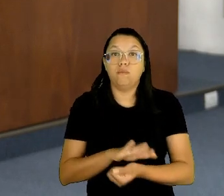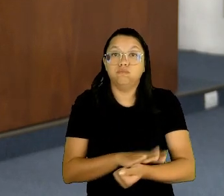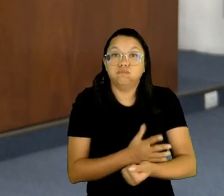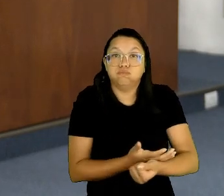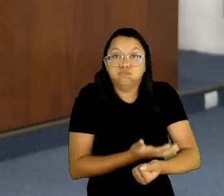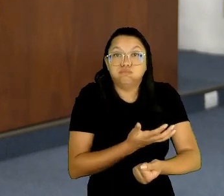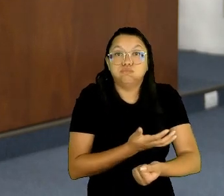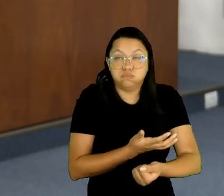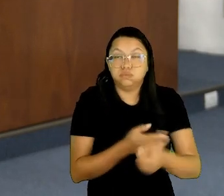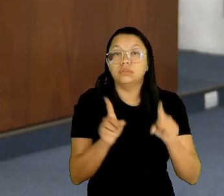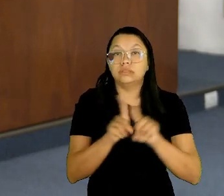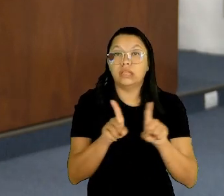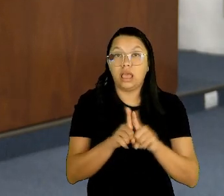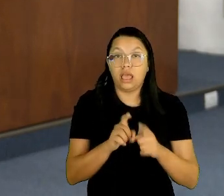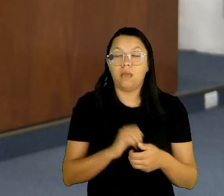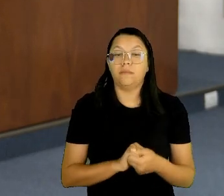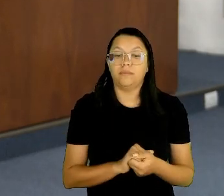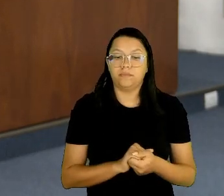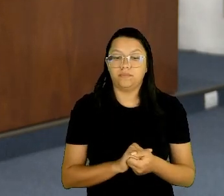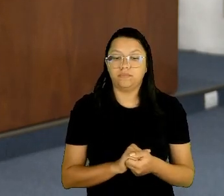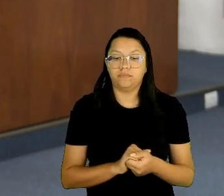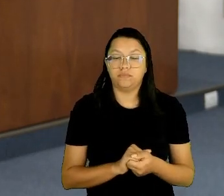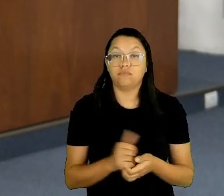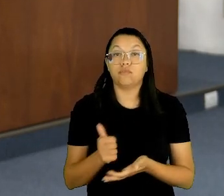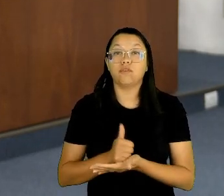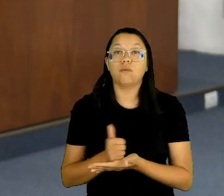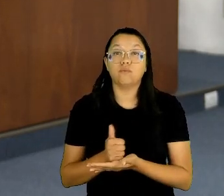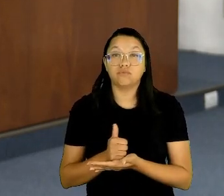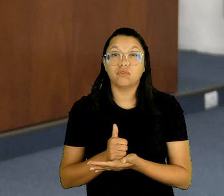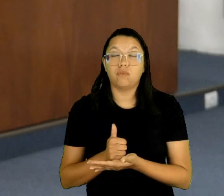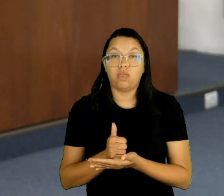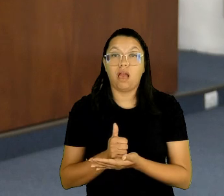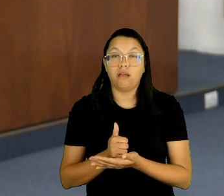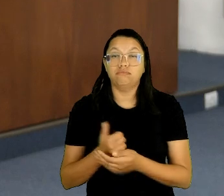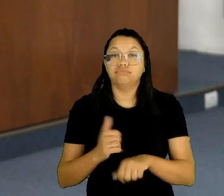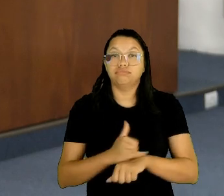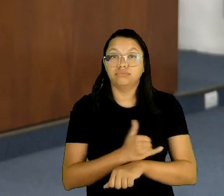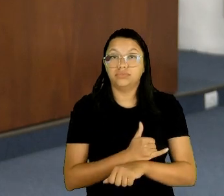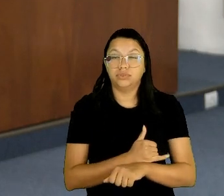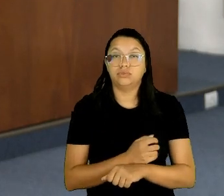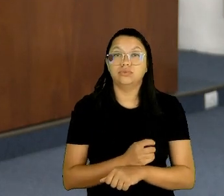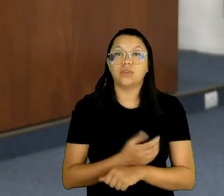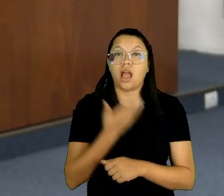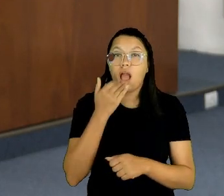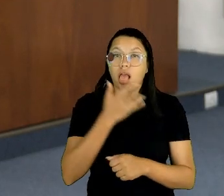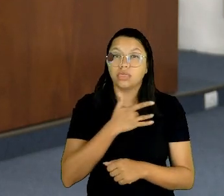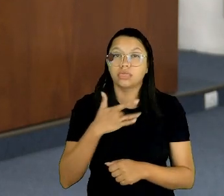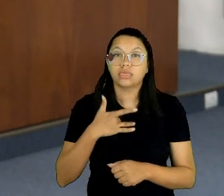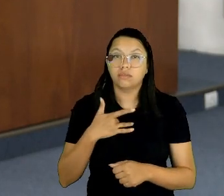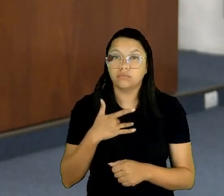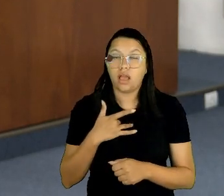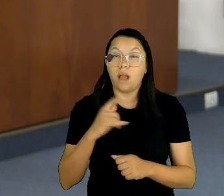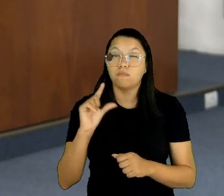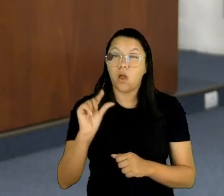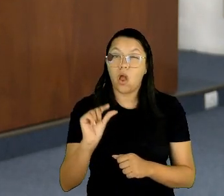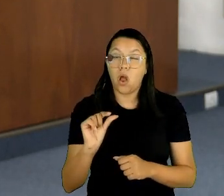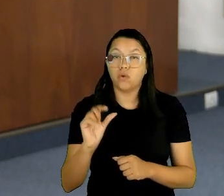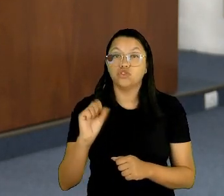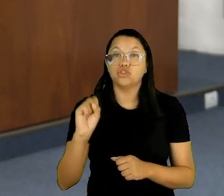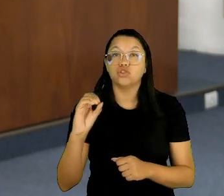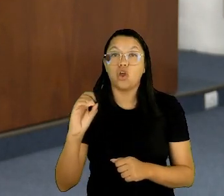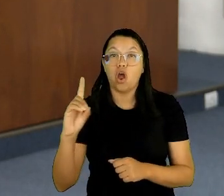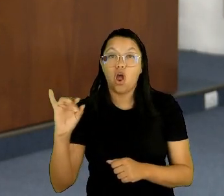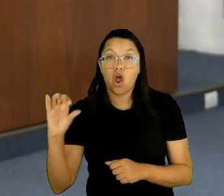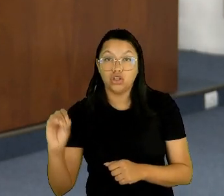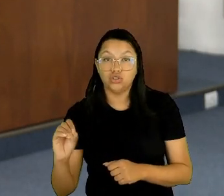O controle da pressão também inclui basicamente tudo isso que eu já falei. Controlar o peso reduz a pressão, uma dieta saudável, pouco